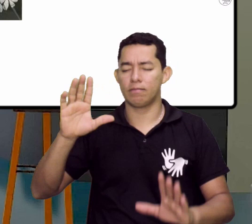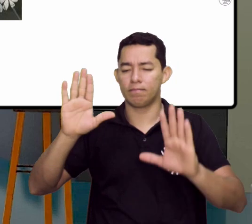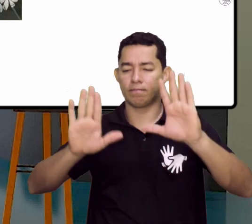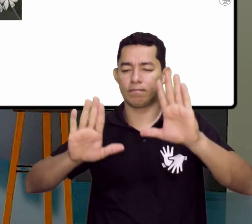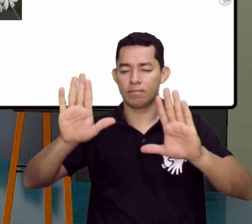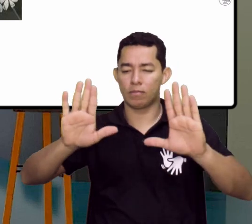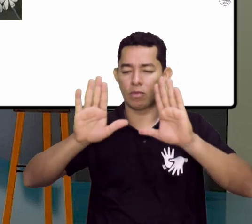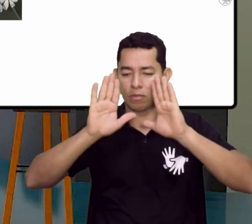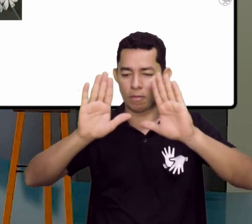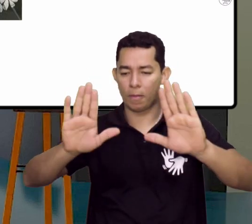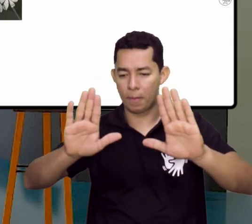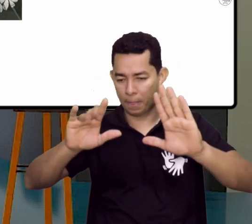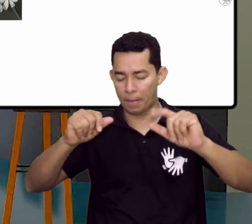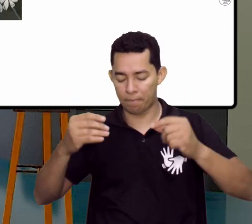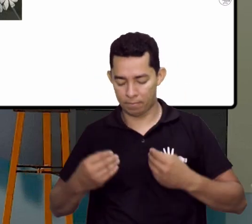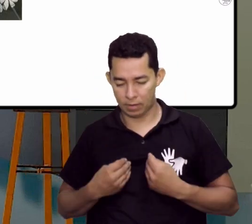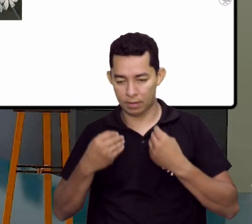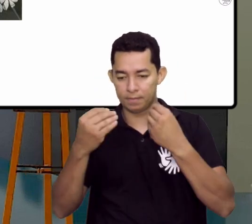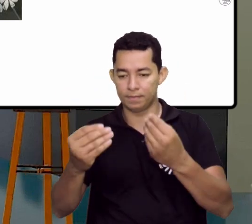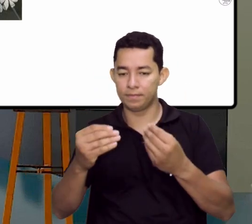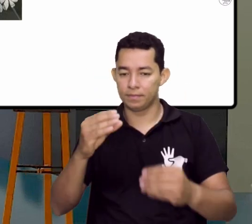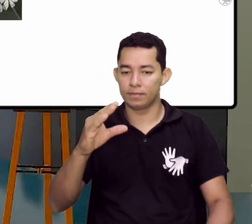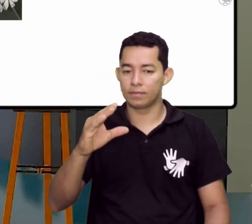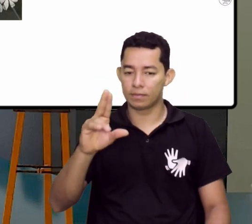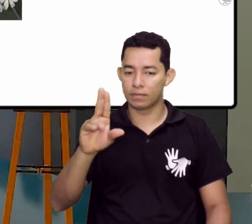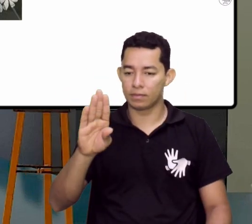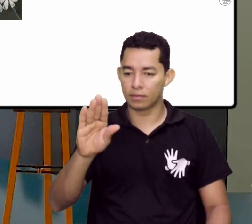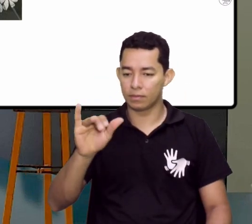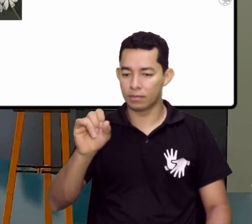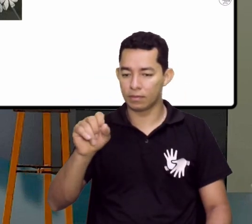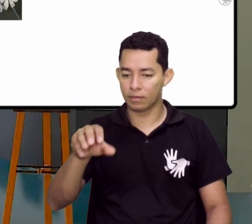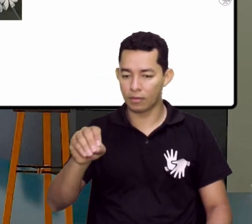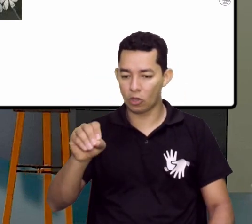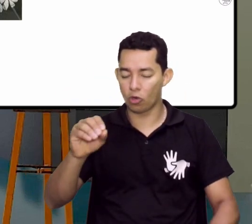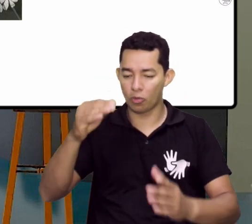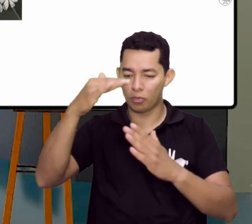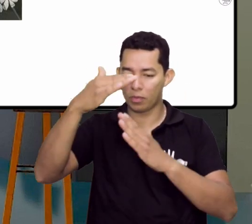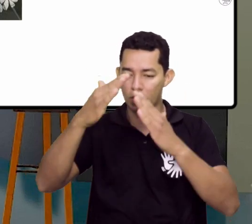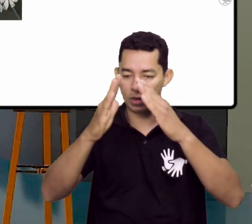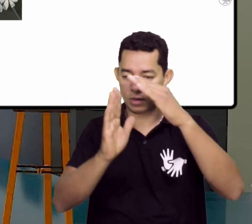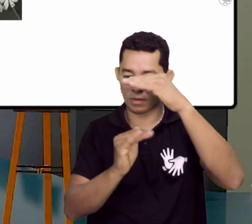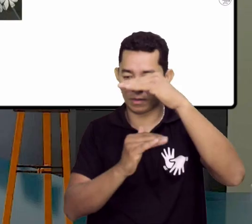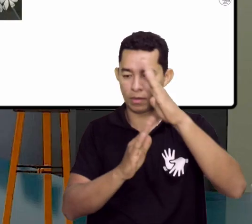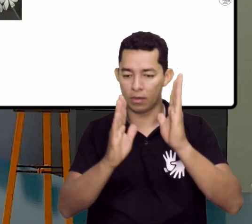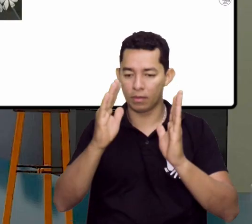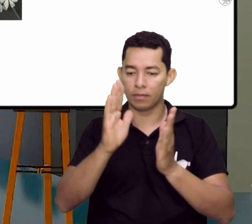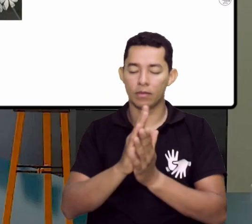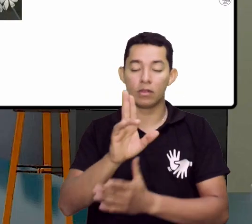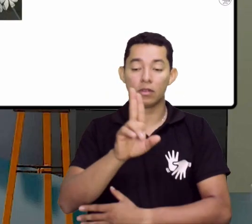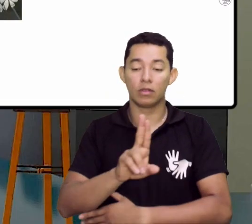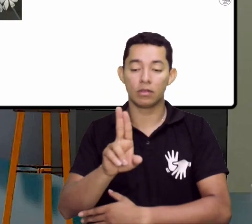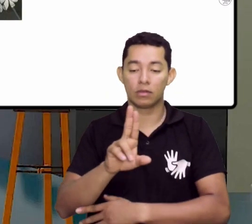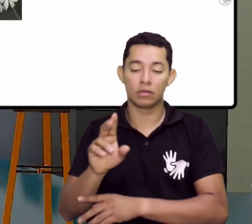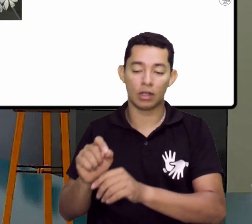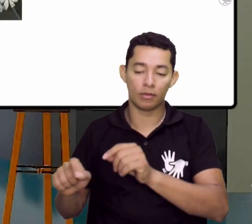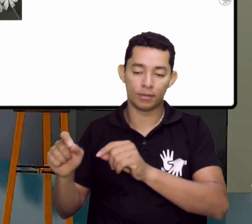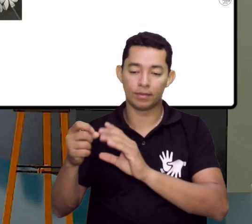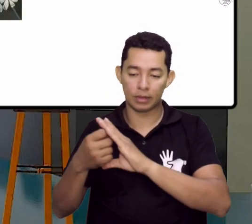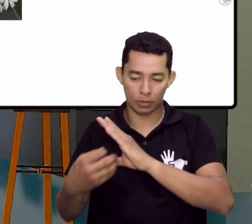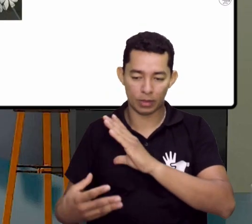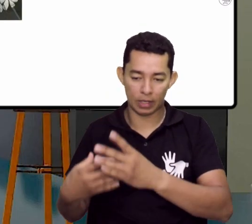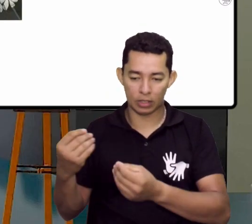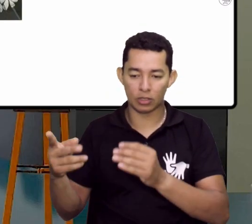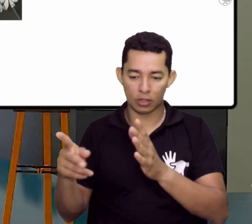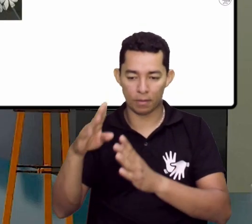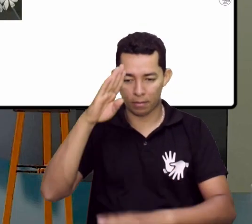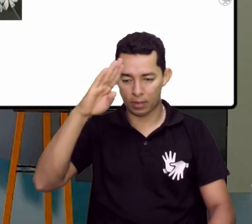levando à frente essa ideia do cubismo, né, das figuras geométricas usadas, né,